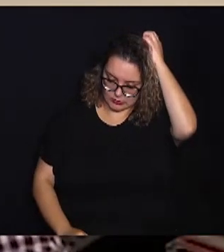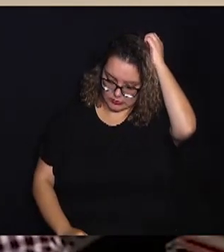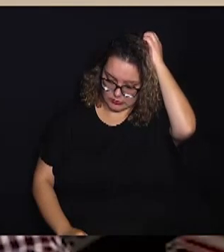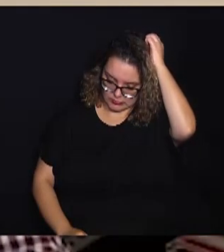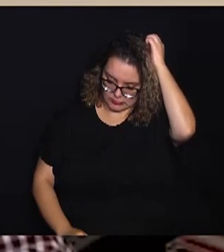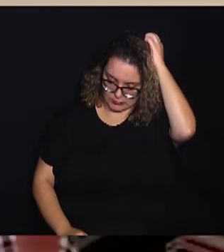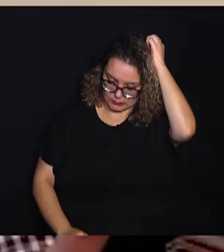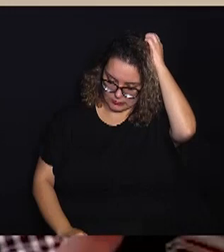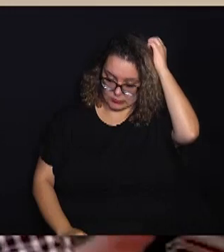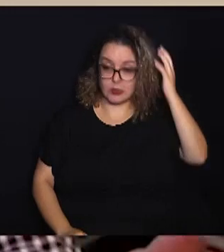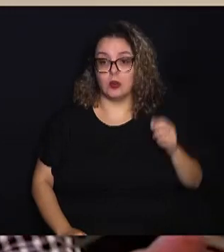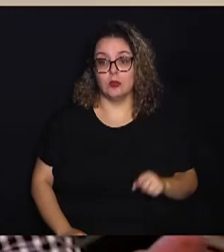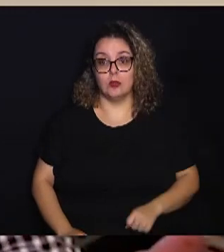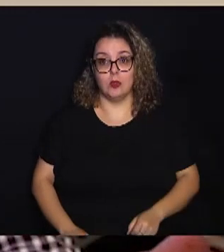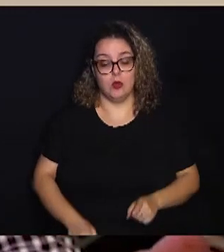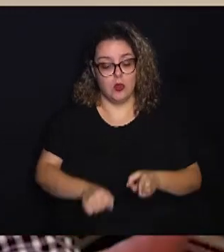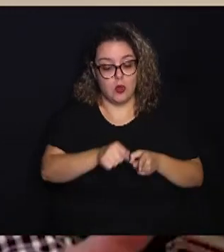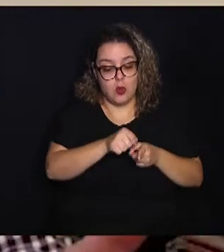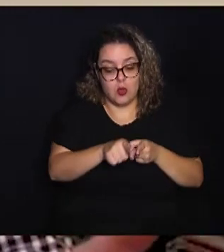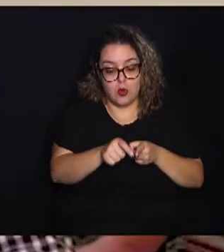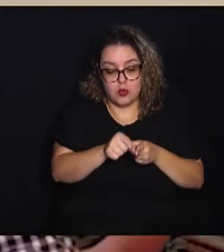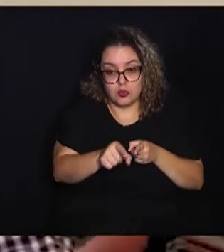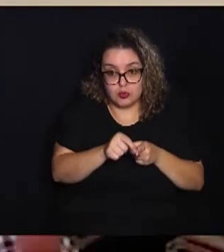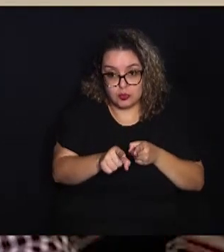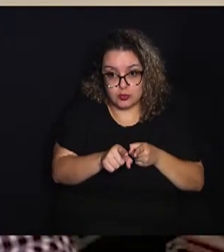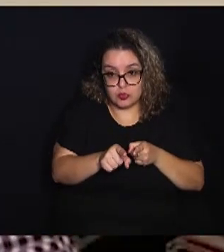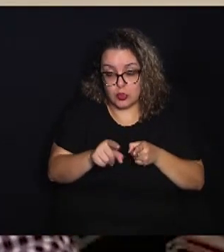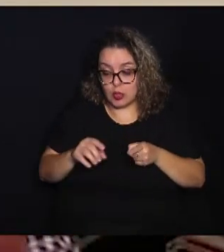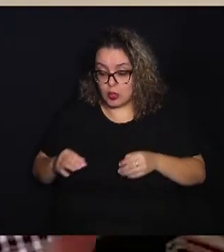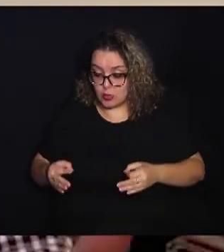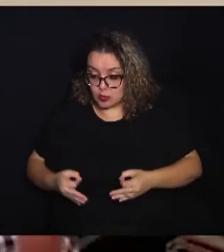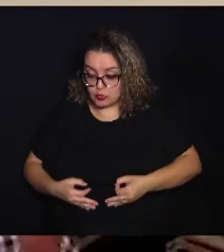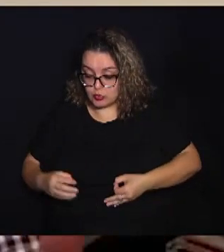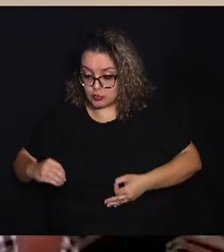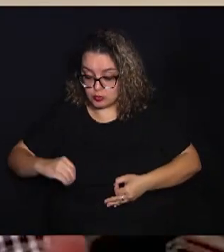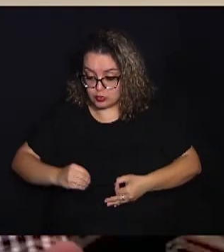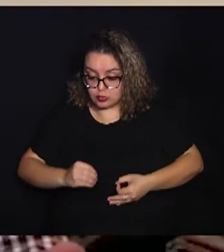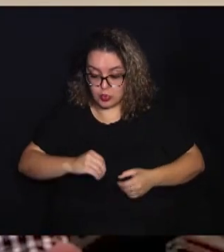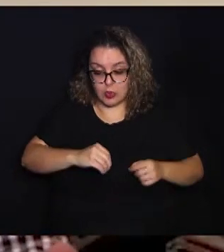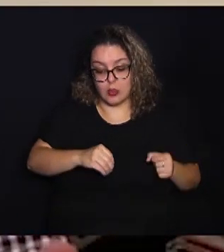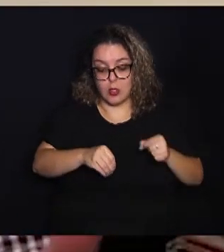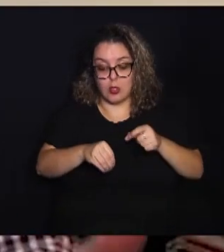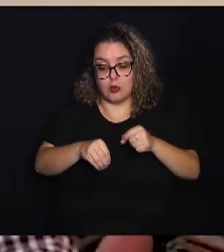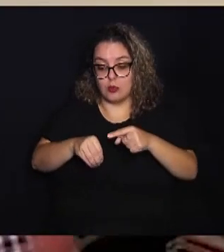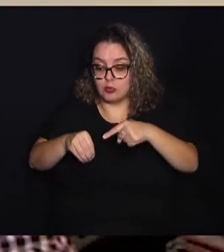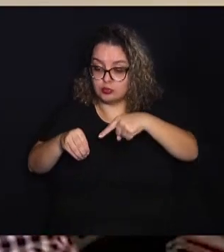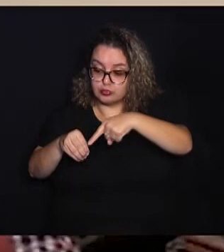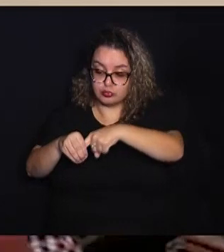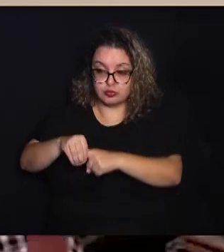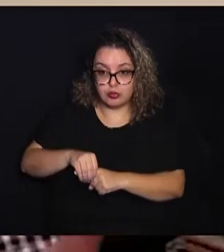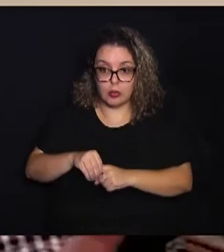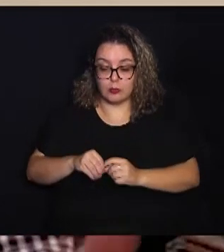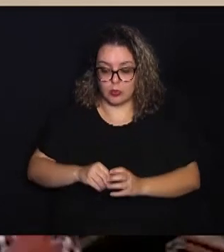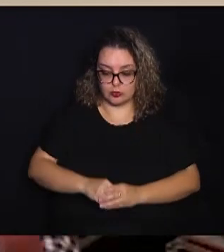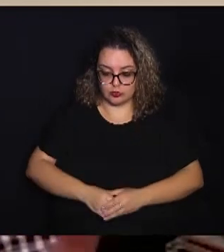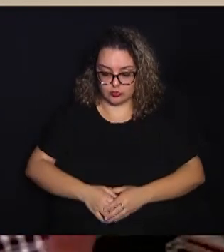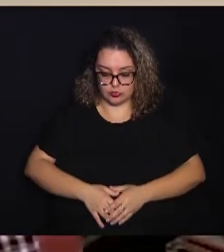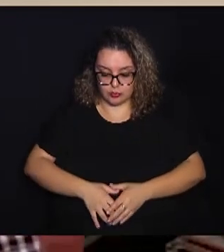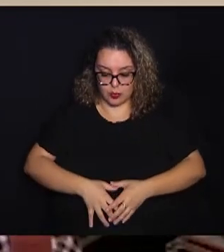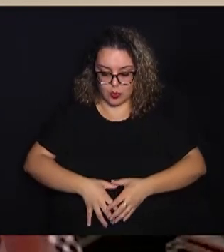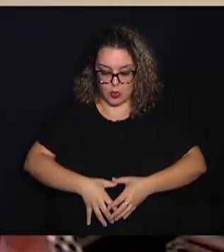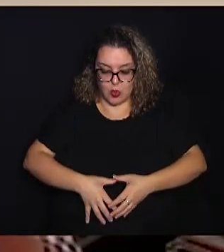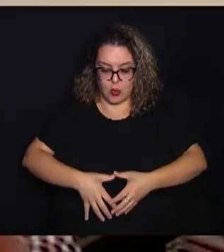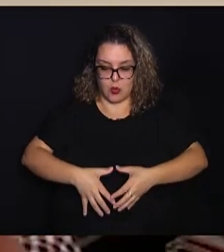congruência entre o espermatozoide e o óvulo, isso vai formar um novo ser humano, que a partir da divisão